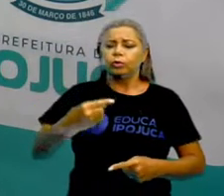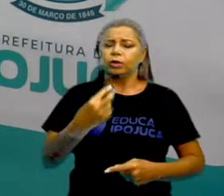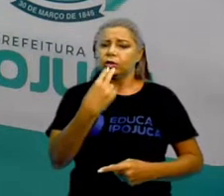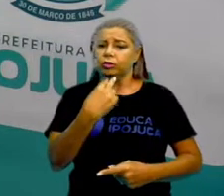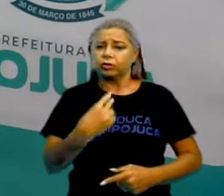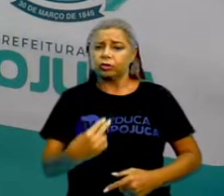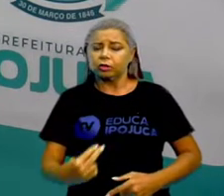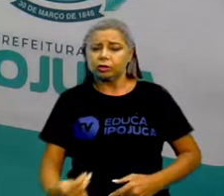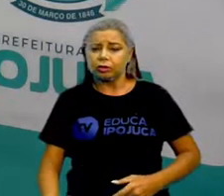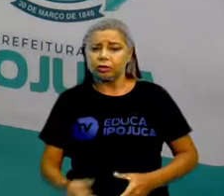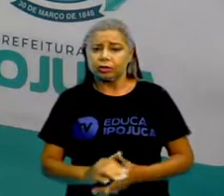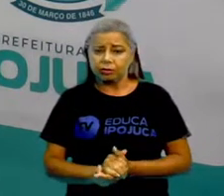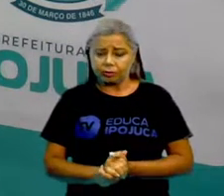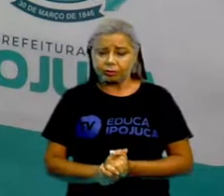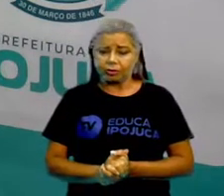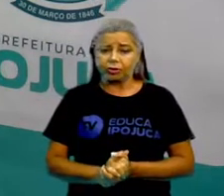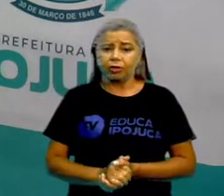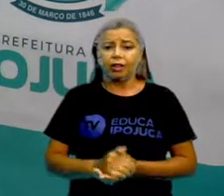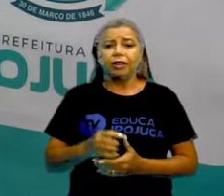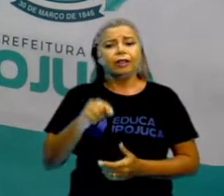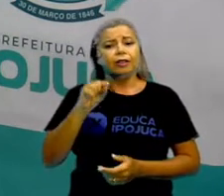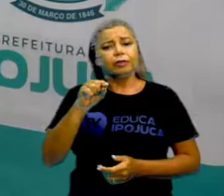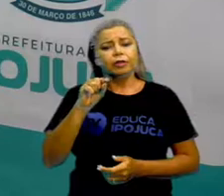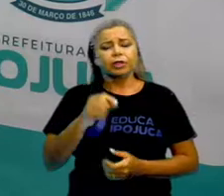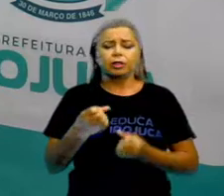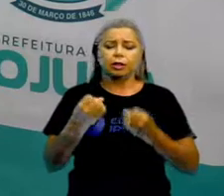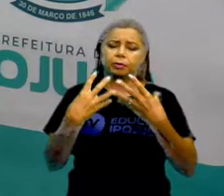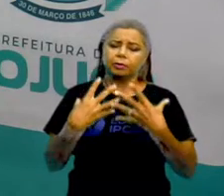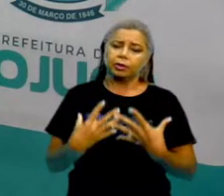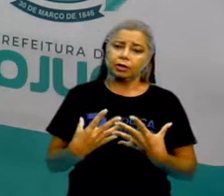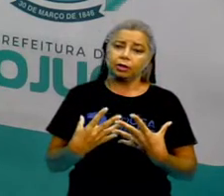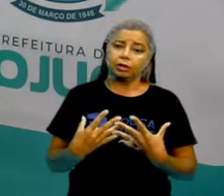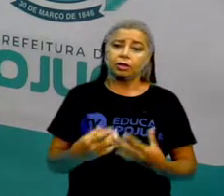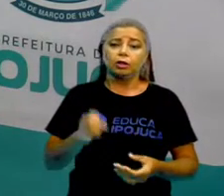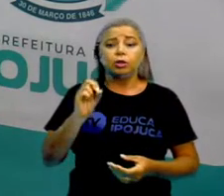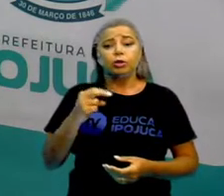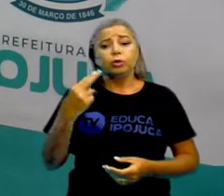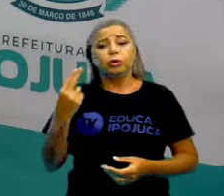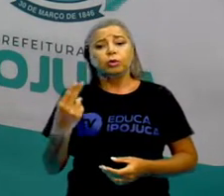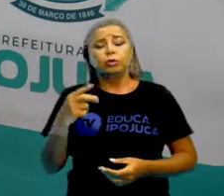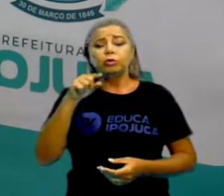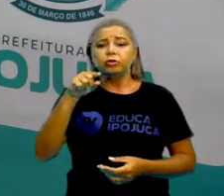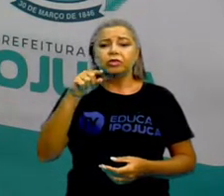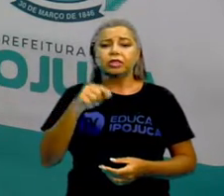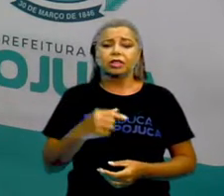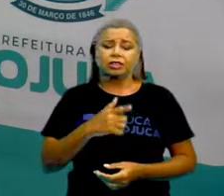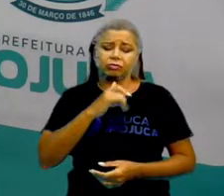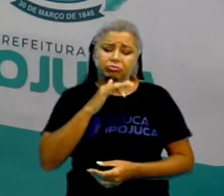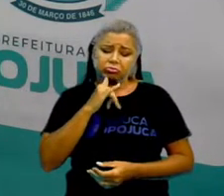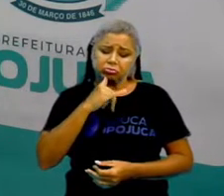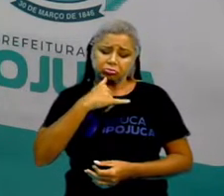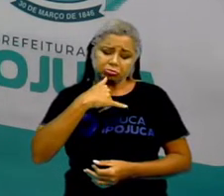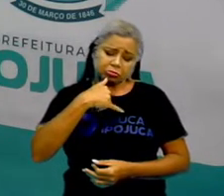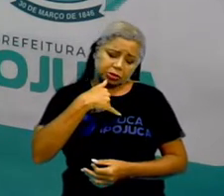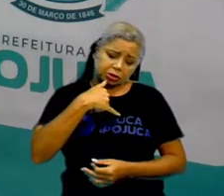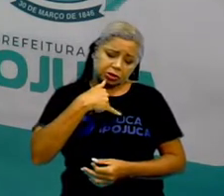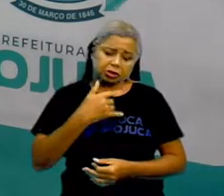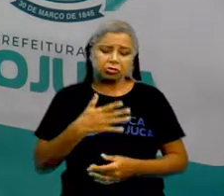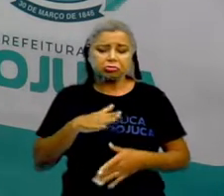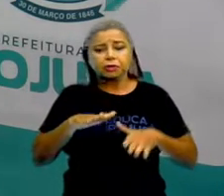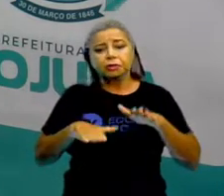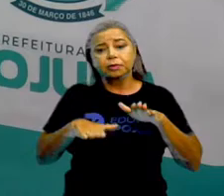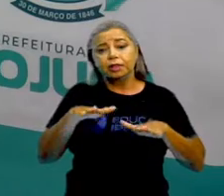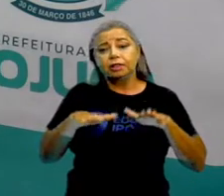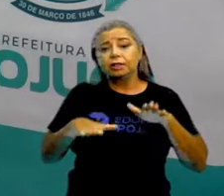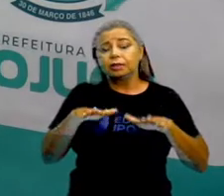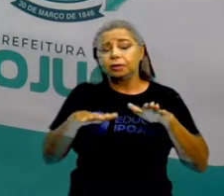ser humano, que você vai estar bem e que você vai estar mal, que você vai estar se sentindo também mais ou menos e assim